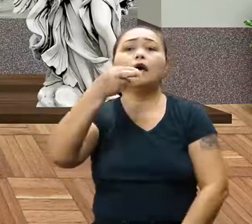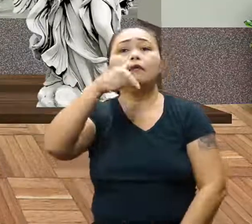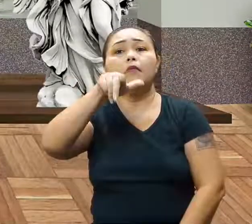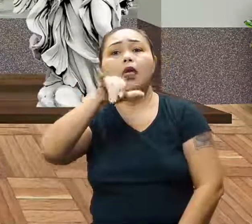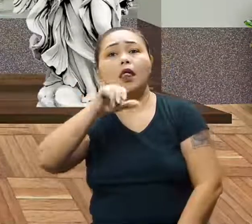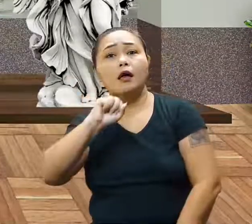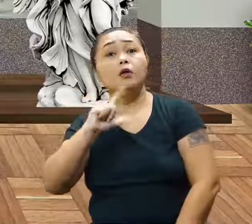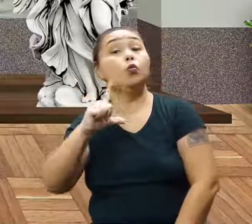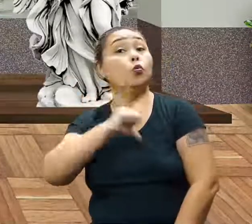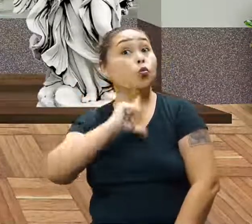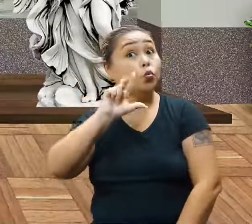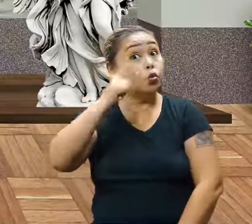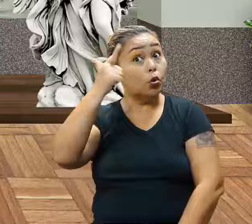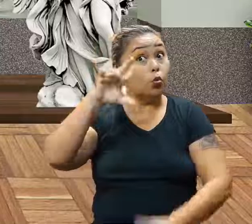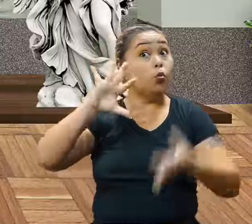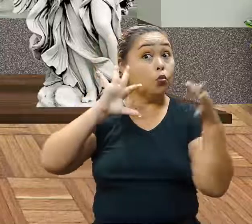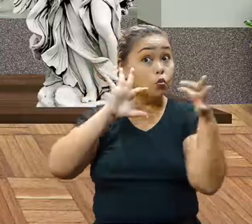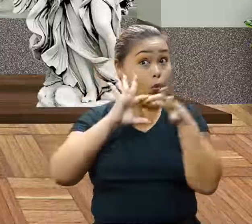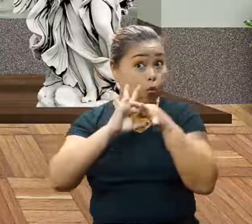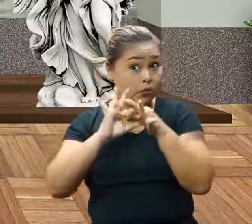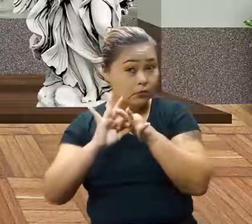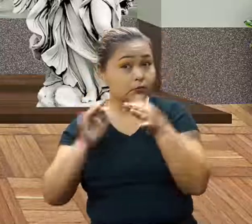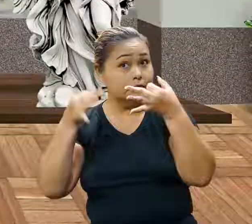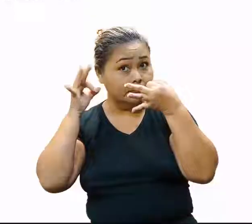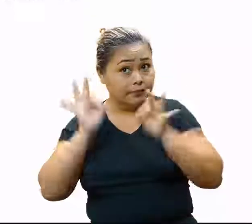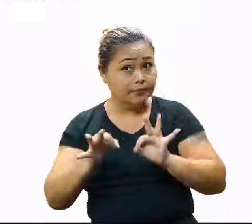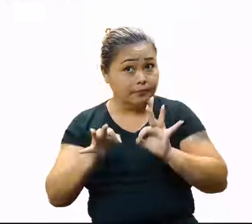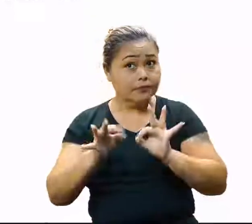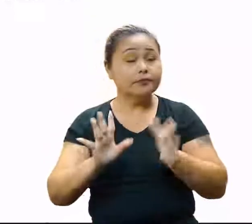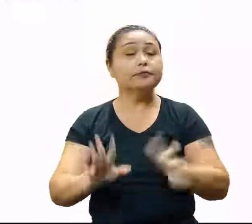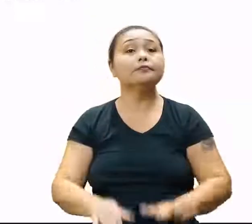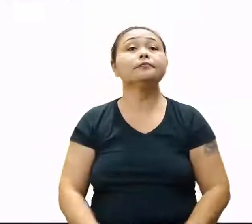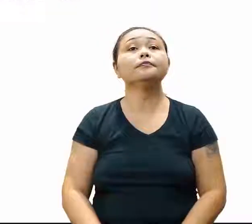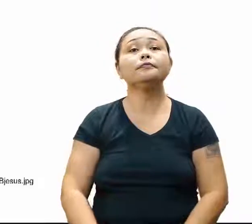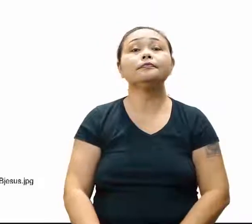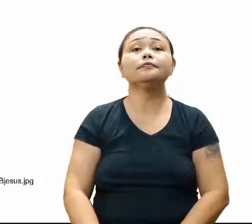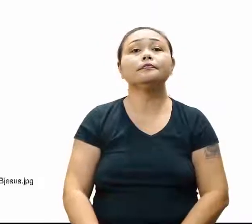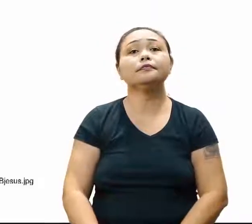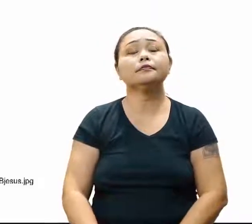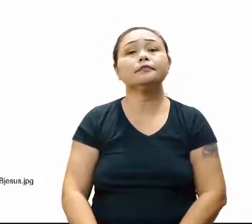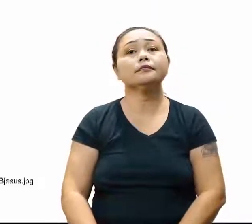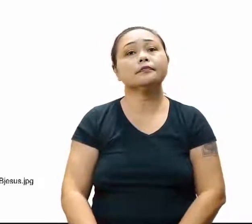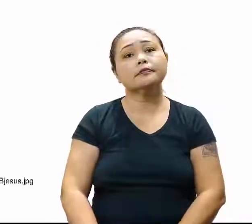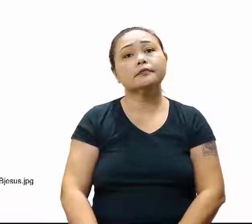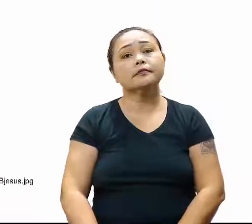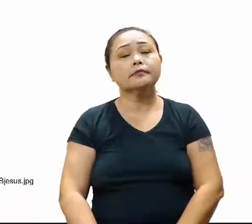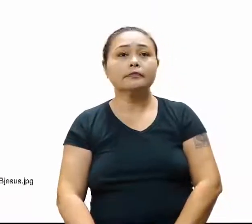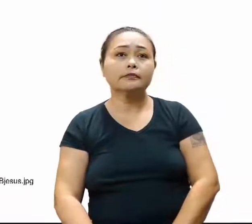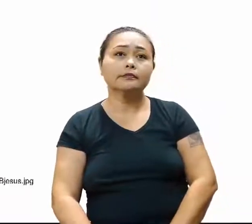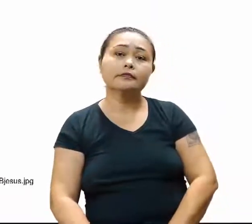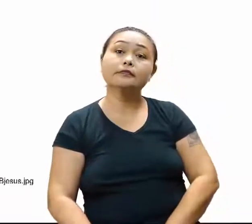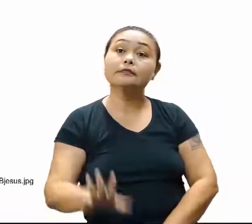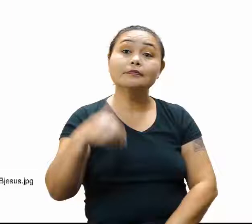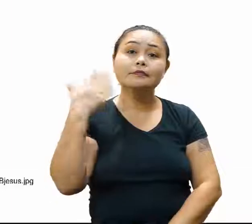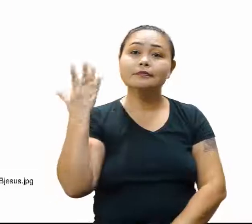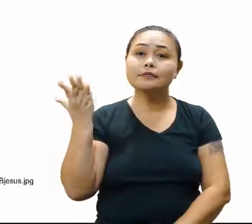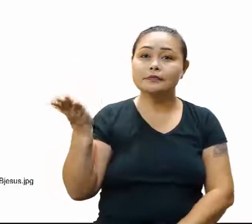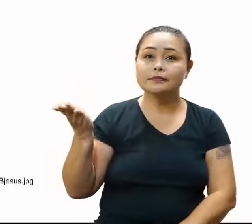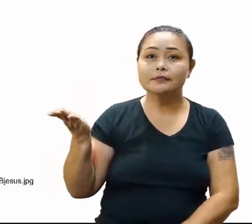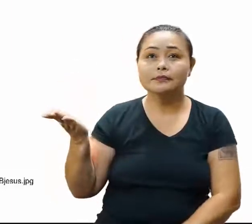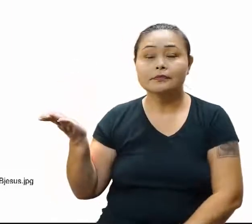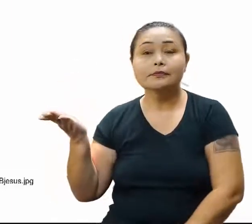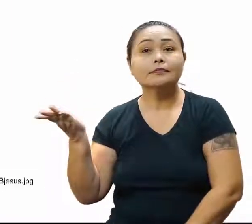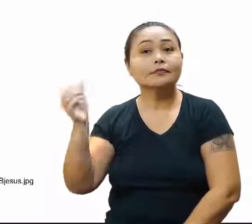um outro contexto. Tá certo? Segue no quadro. Vamos lá. Olha aí. Essa imagem